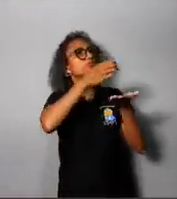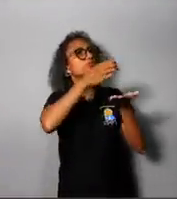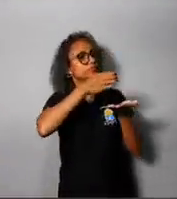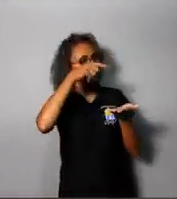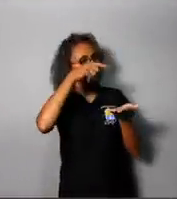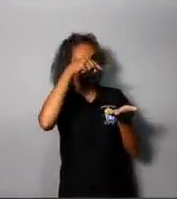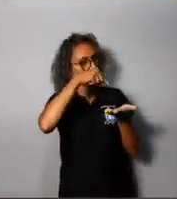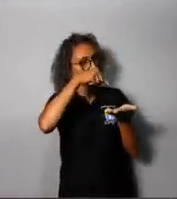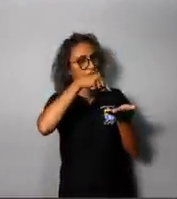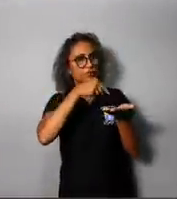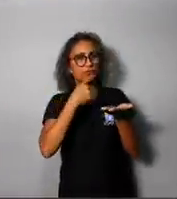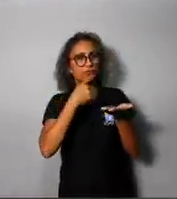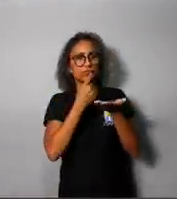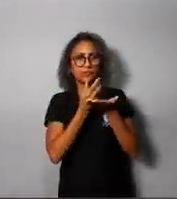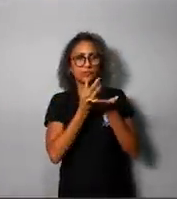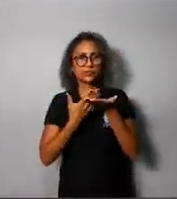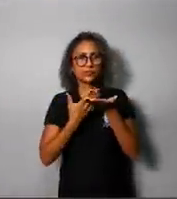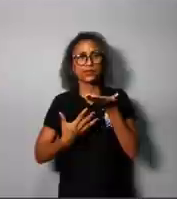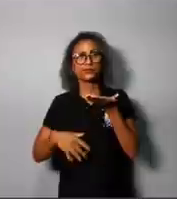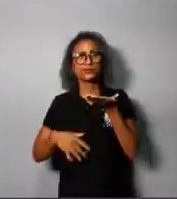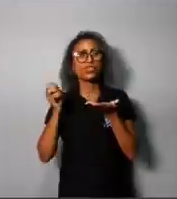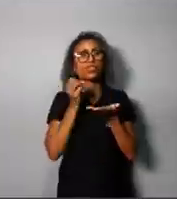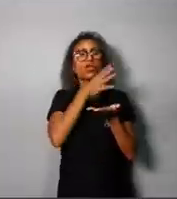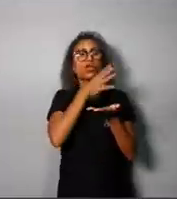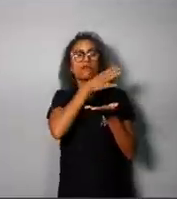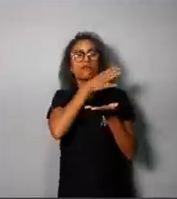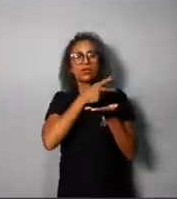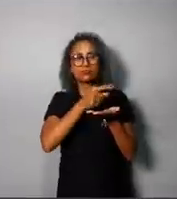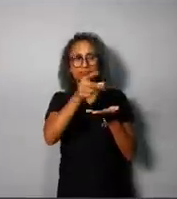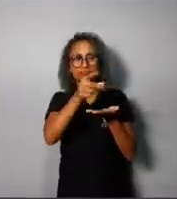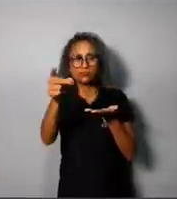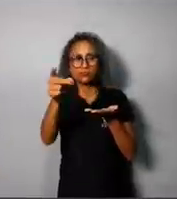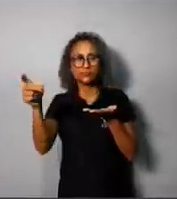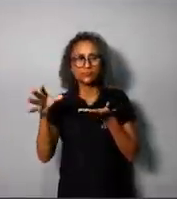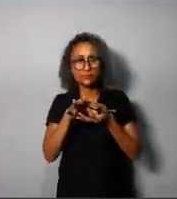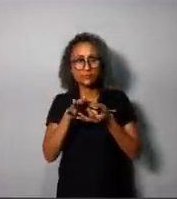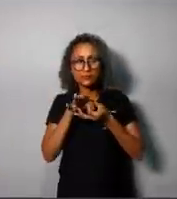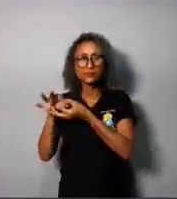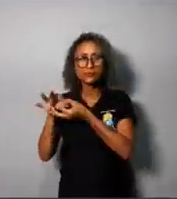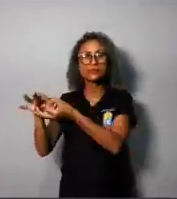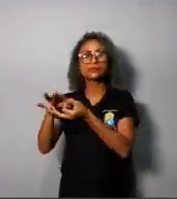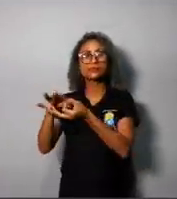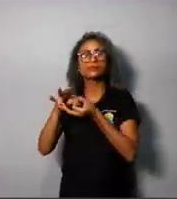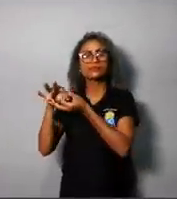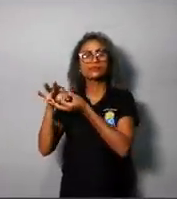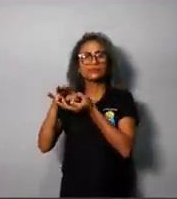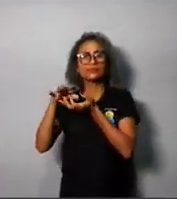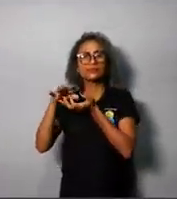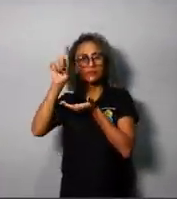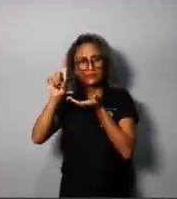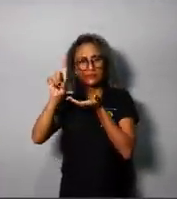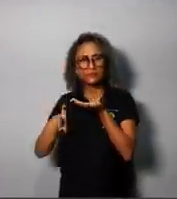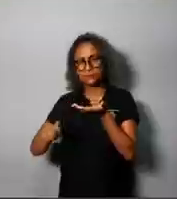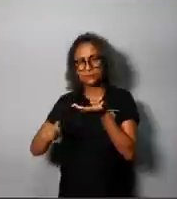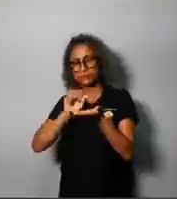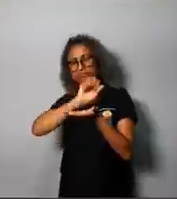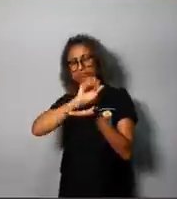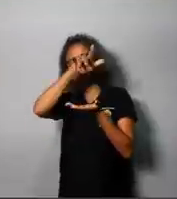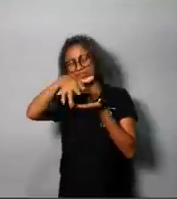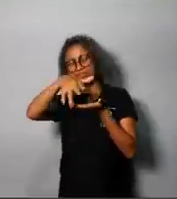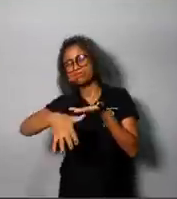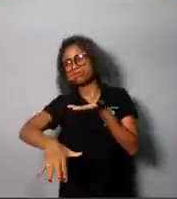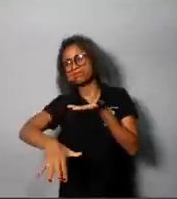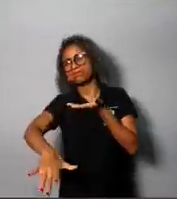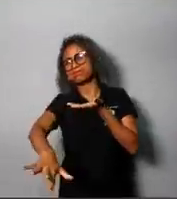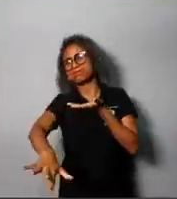do meu sangue, o sangue da nova e eterna aliança, que será derramado por vós e